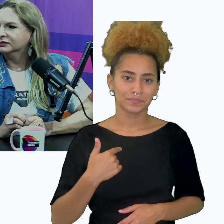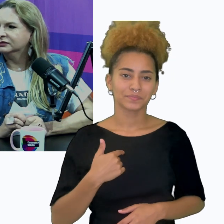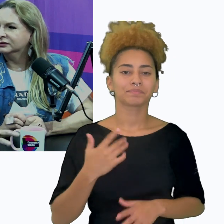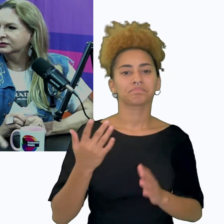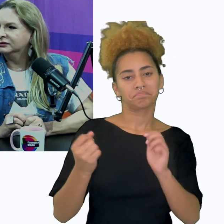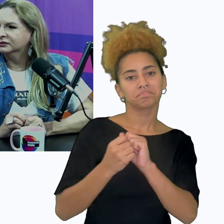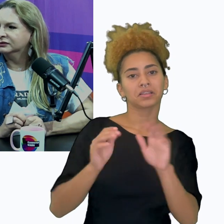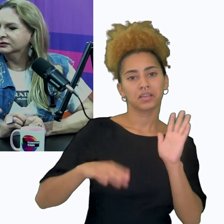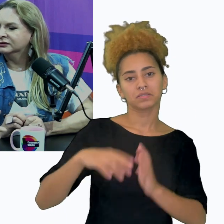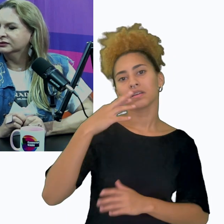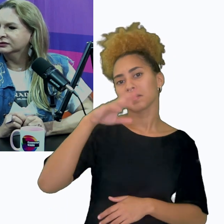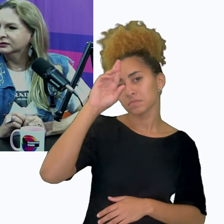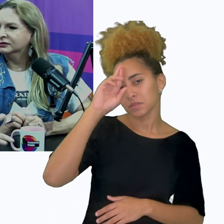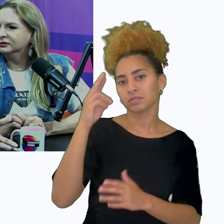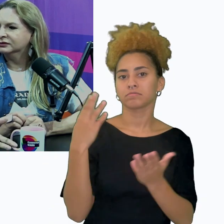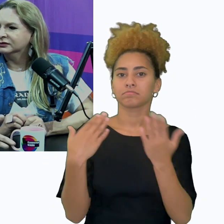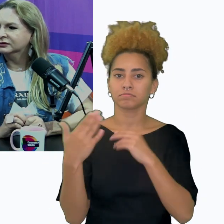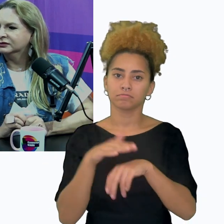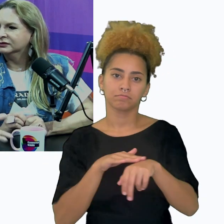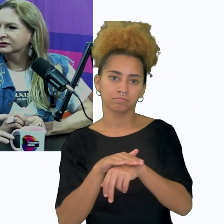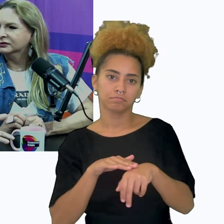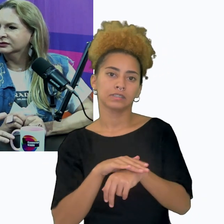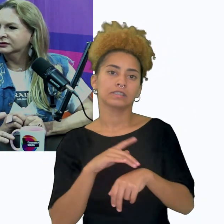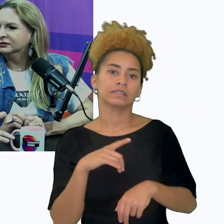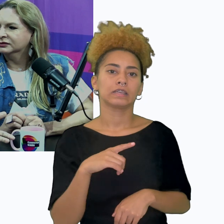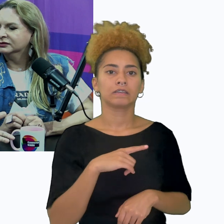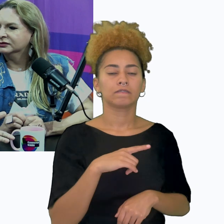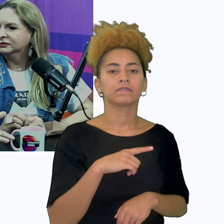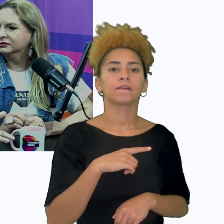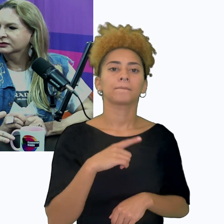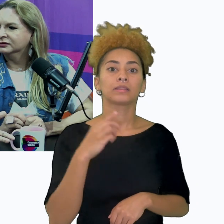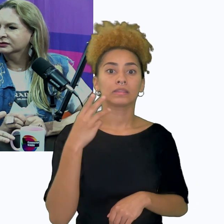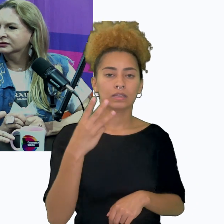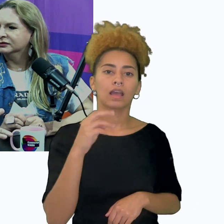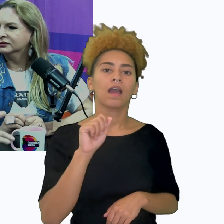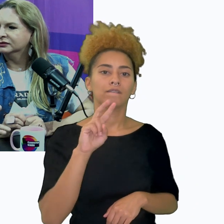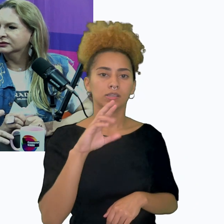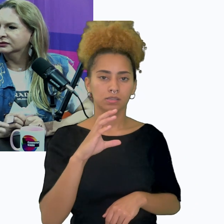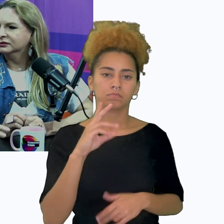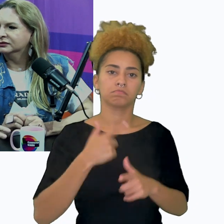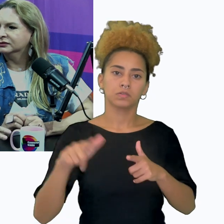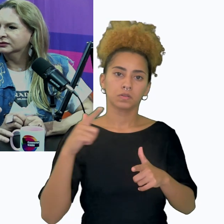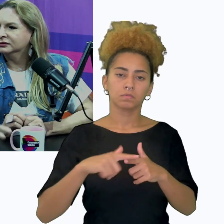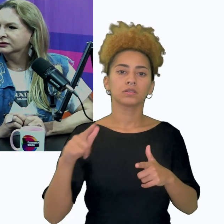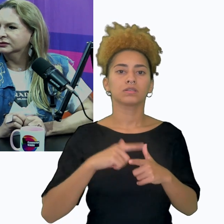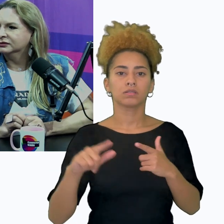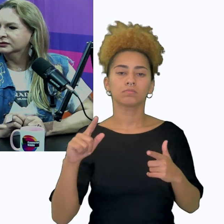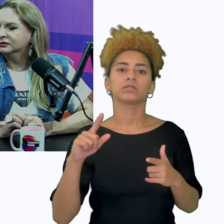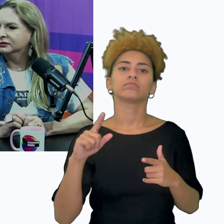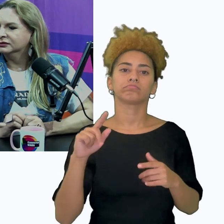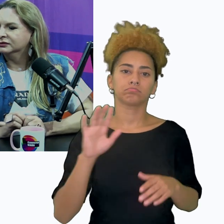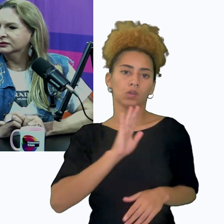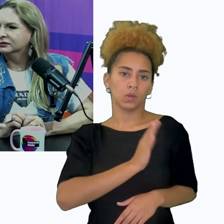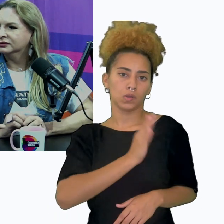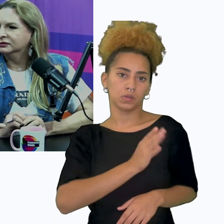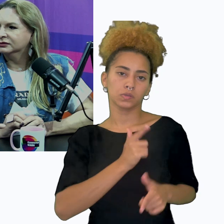ainda gosta, a gente sempre almoça. A Gadelha é uma pessoa que está vivo ainda, né? Teve 3 AVC e 2 pontos